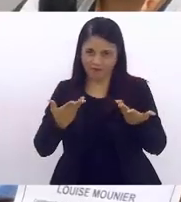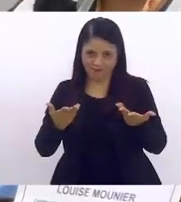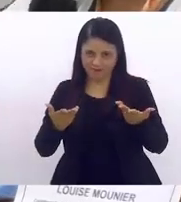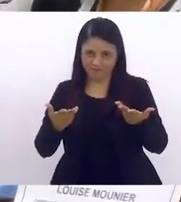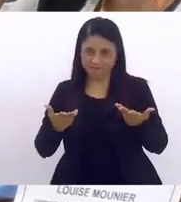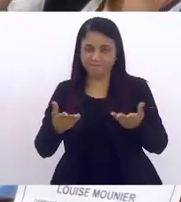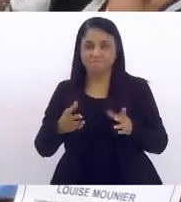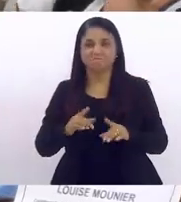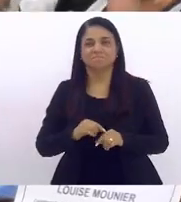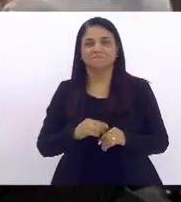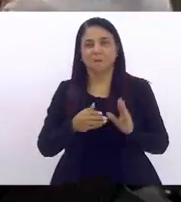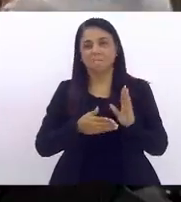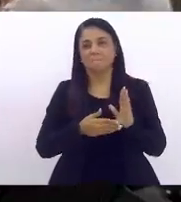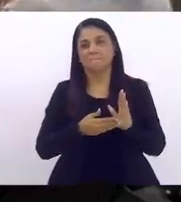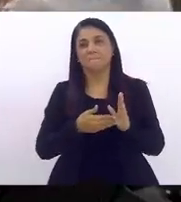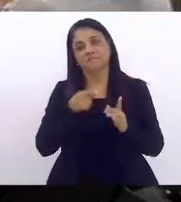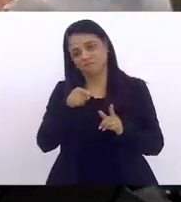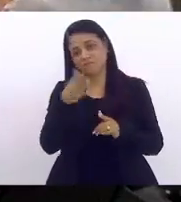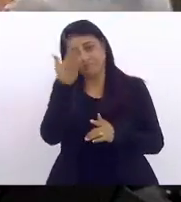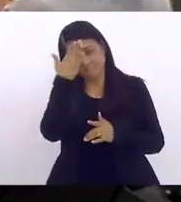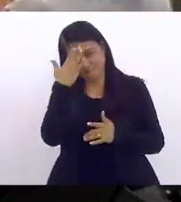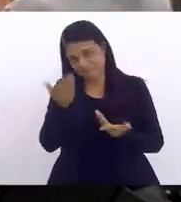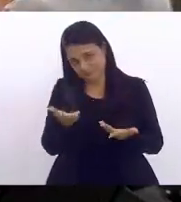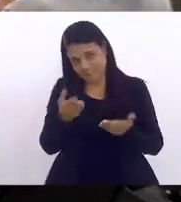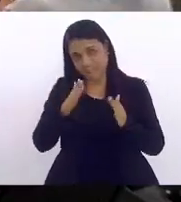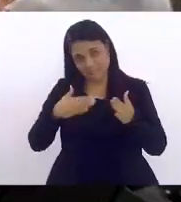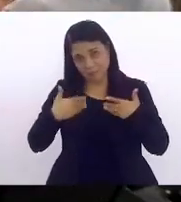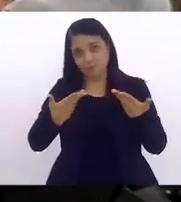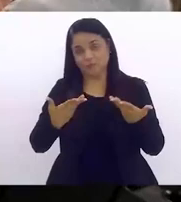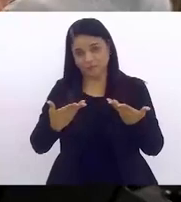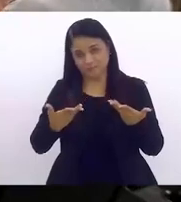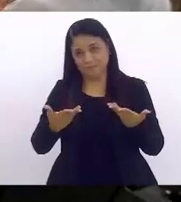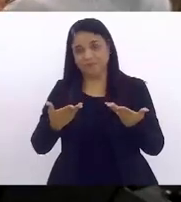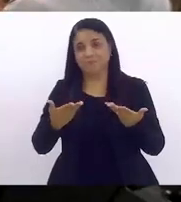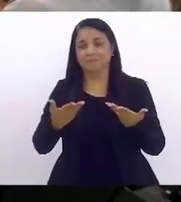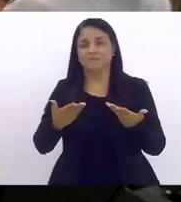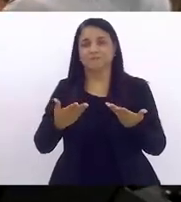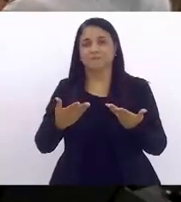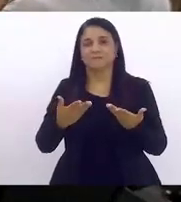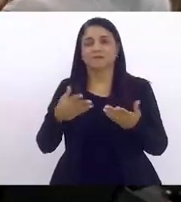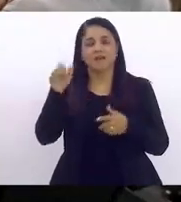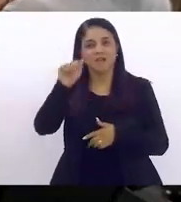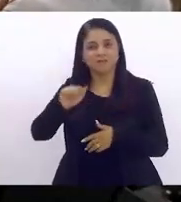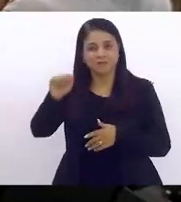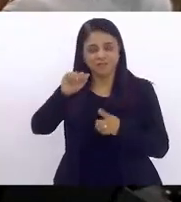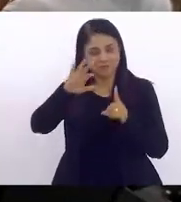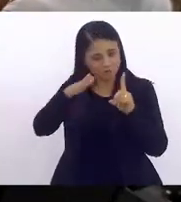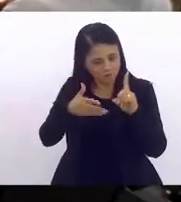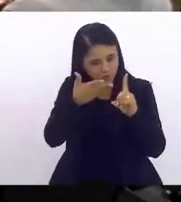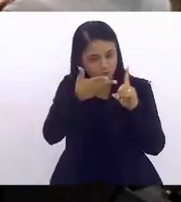está no programa, porque, senão, você saberia da surpresa. A Associação de Doulas